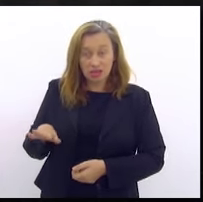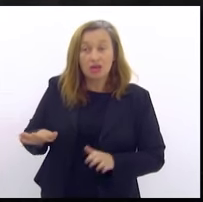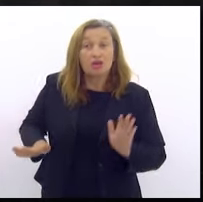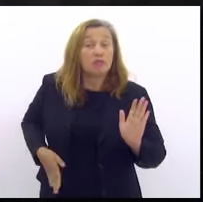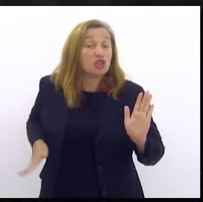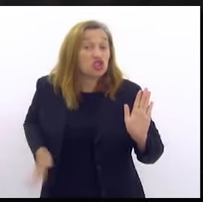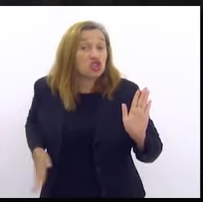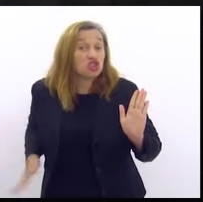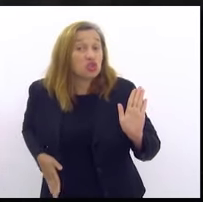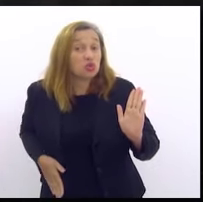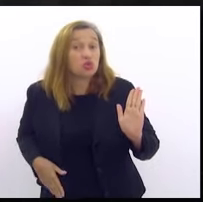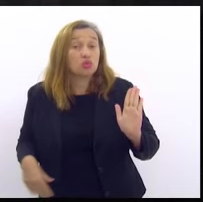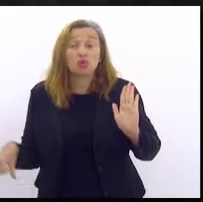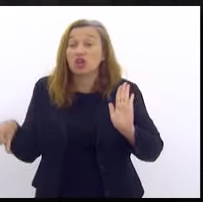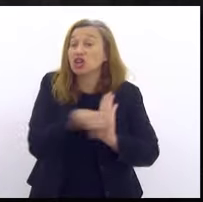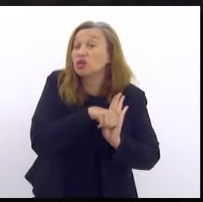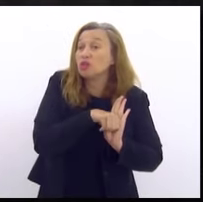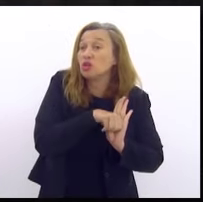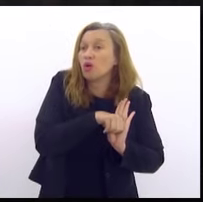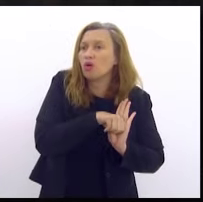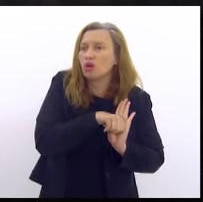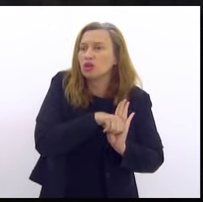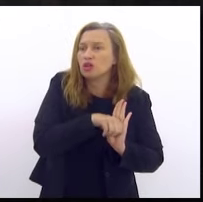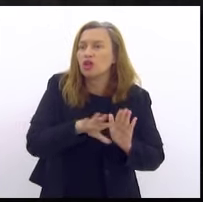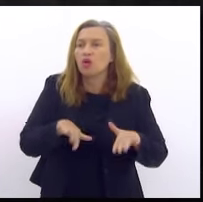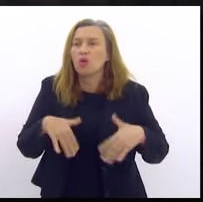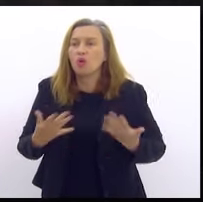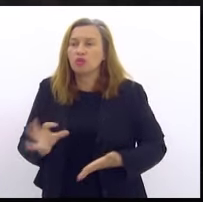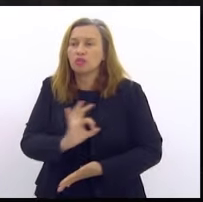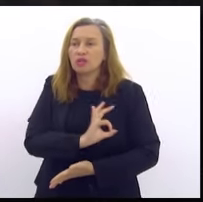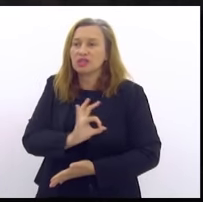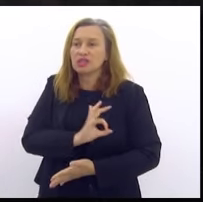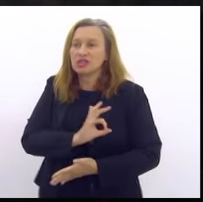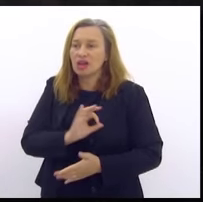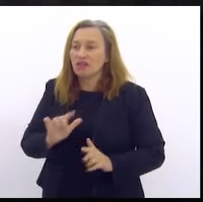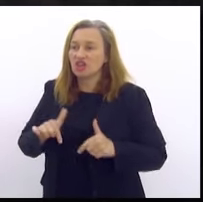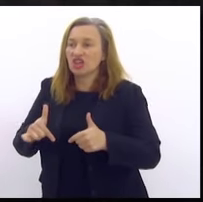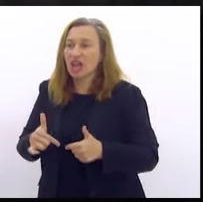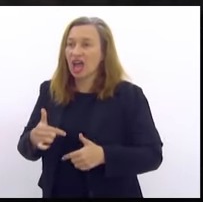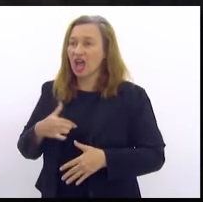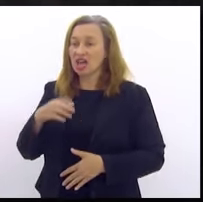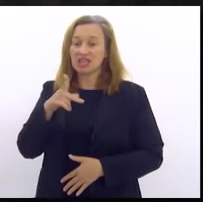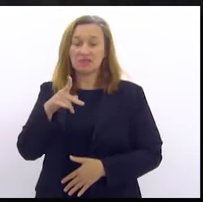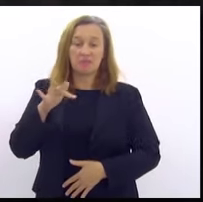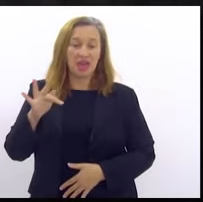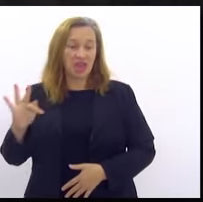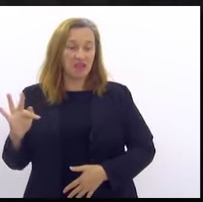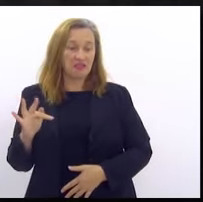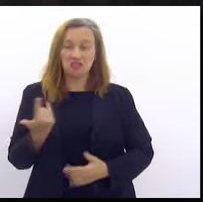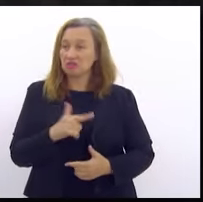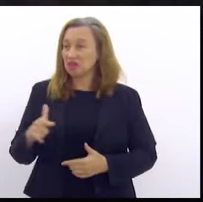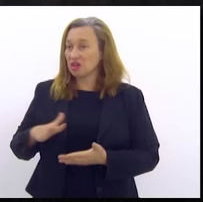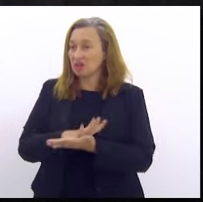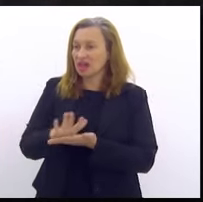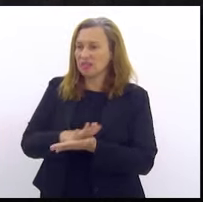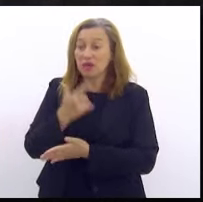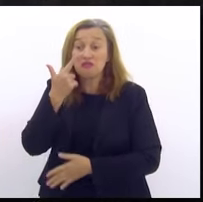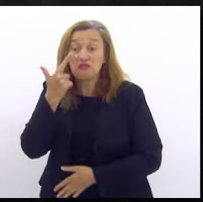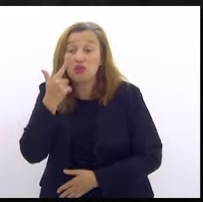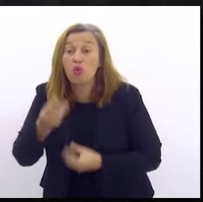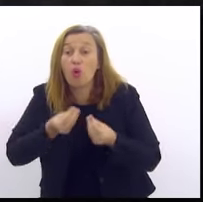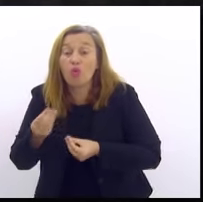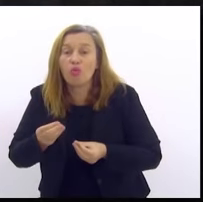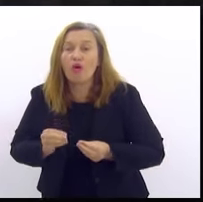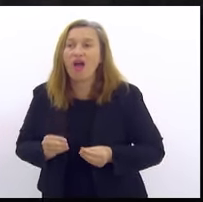esses marginais, quando os policiais vão abordar, eles já sabem, aqui é meu CPF, não tenho nada, mas nós vimos como eles agem, com